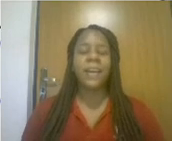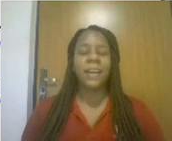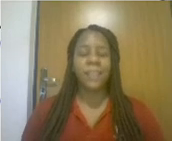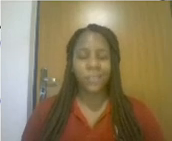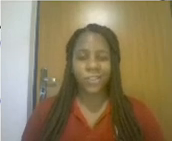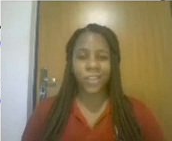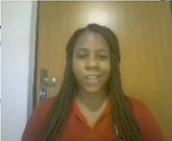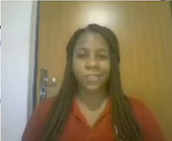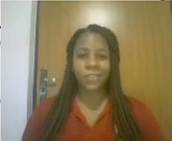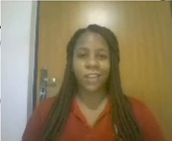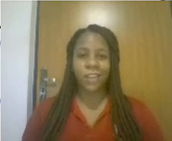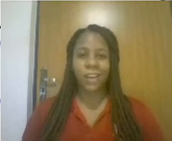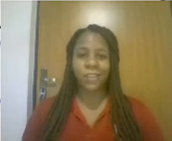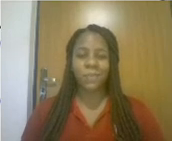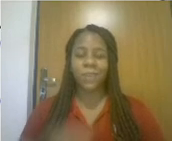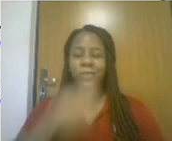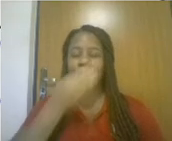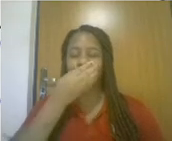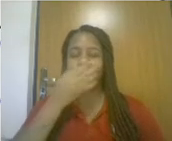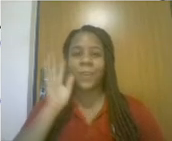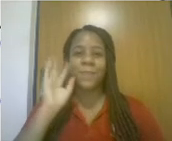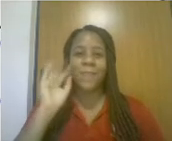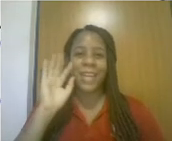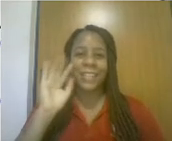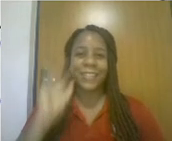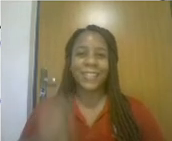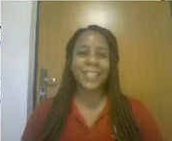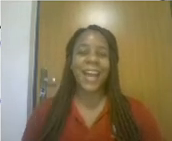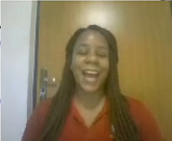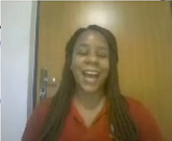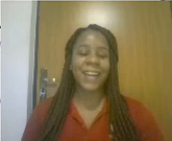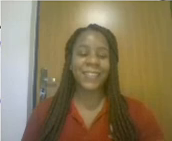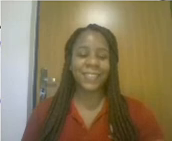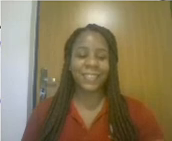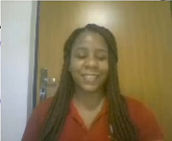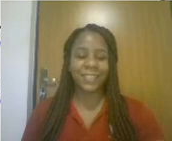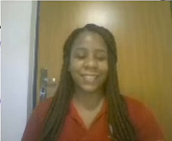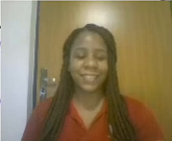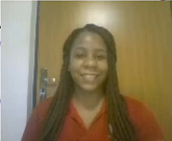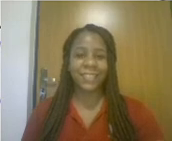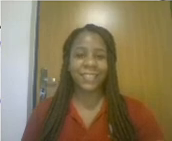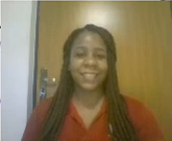ok? Não se esqueçam de lavar as mãos. Um beijo. Tchau!